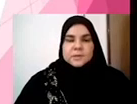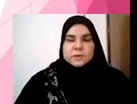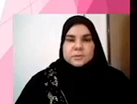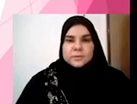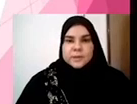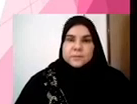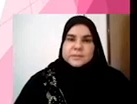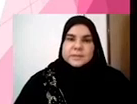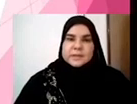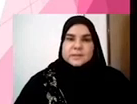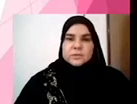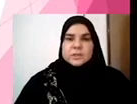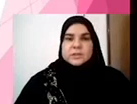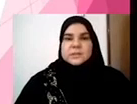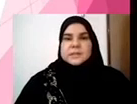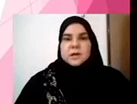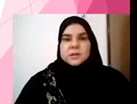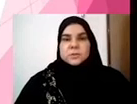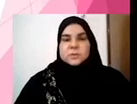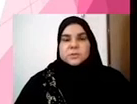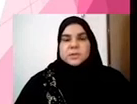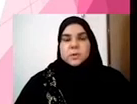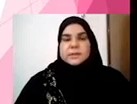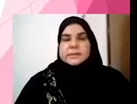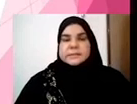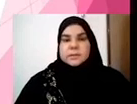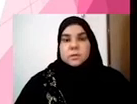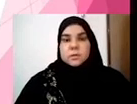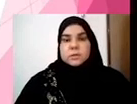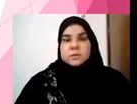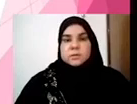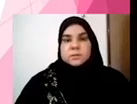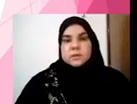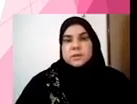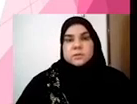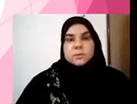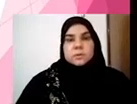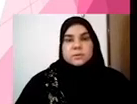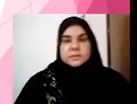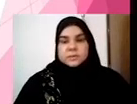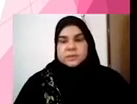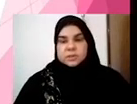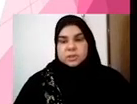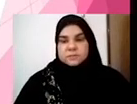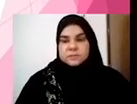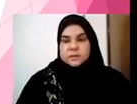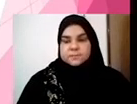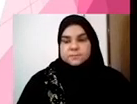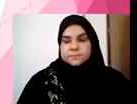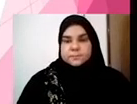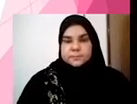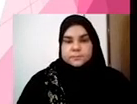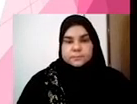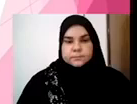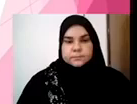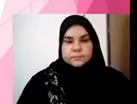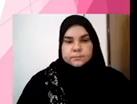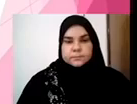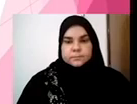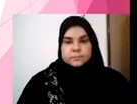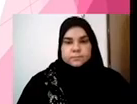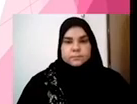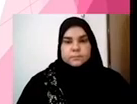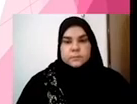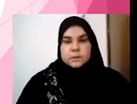Olá pessoal, tudo bem com vocês? Hoje é a nossa aula número 55 e nós vamos falar sobre notação científica.